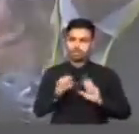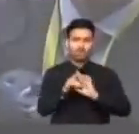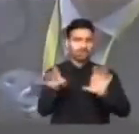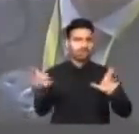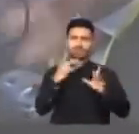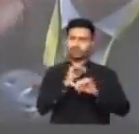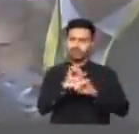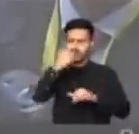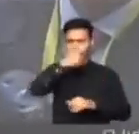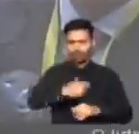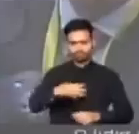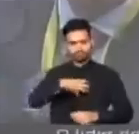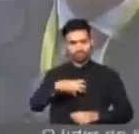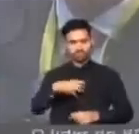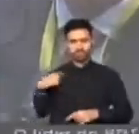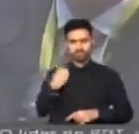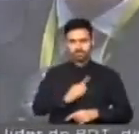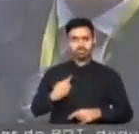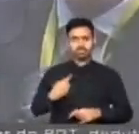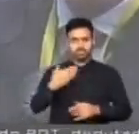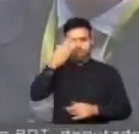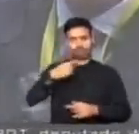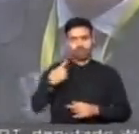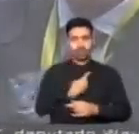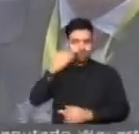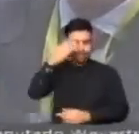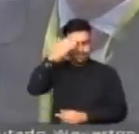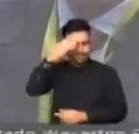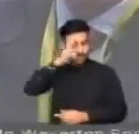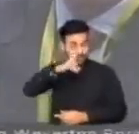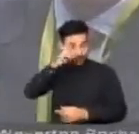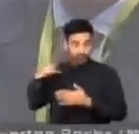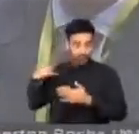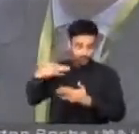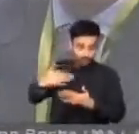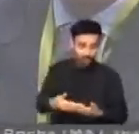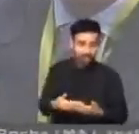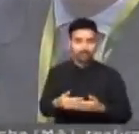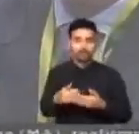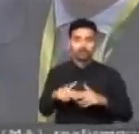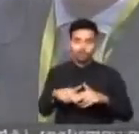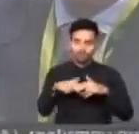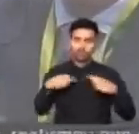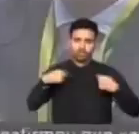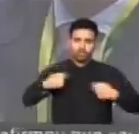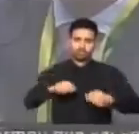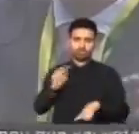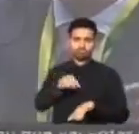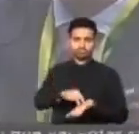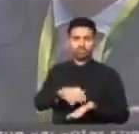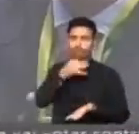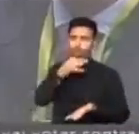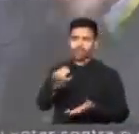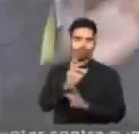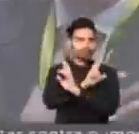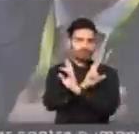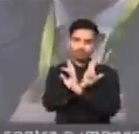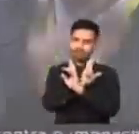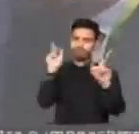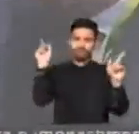nosso caráter, é a nossa trajetória. A minha trajetória reclama ter uma posição nesta sessão distinta